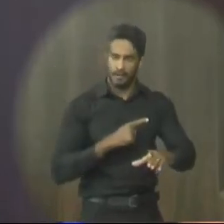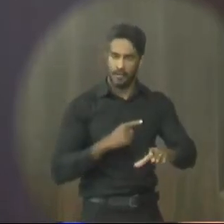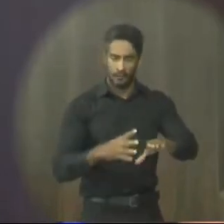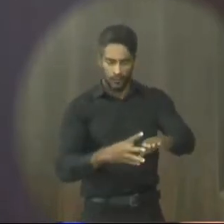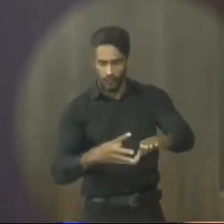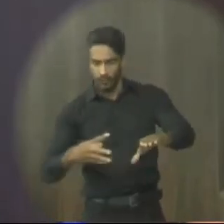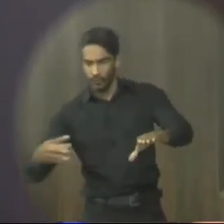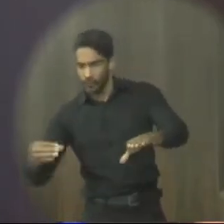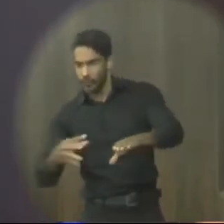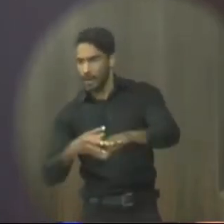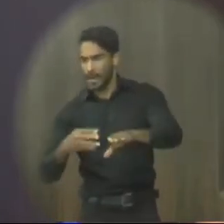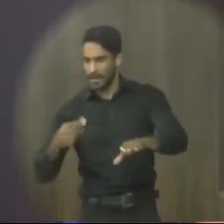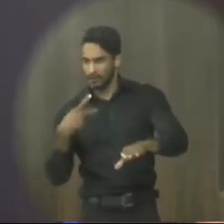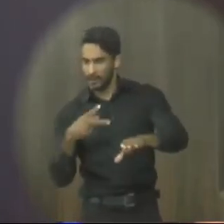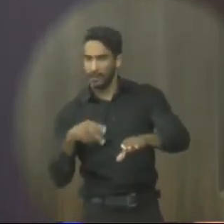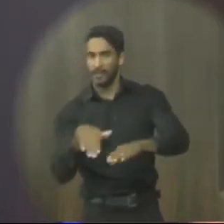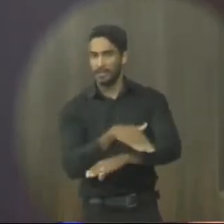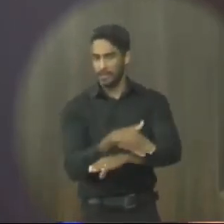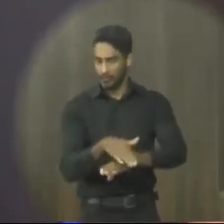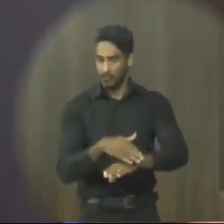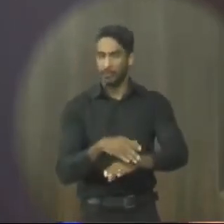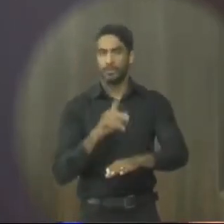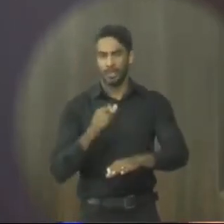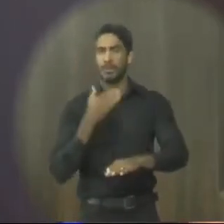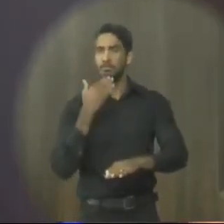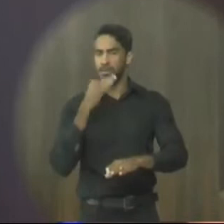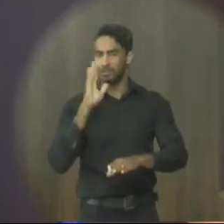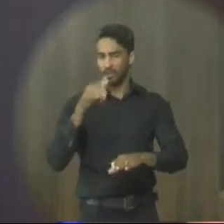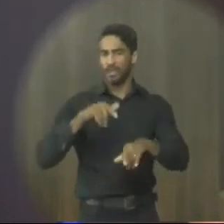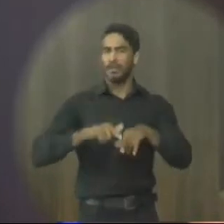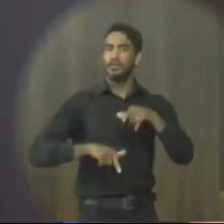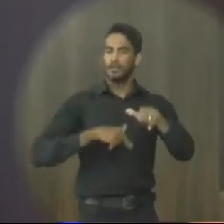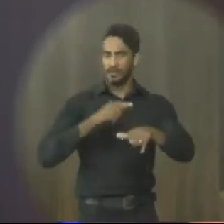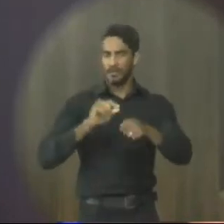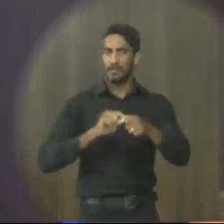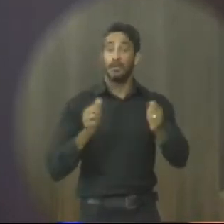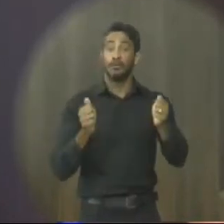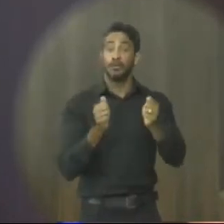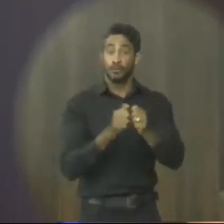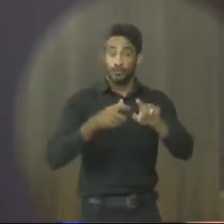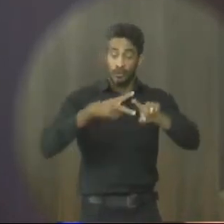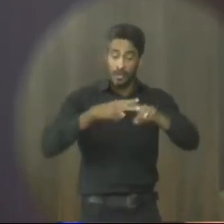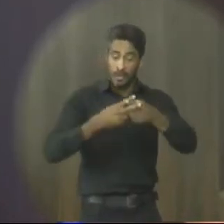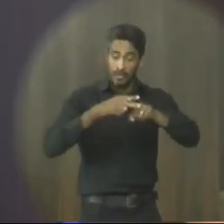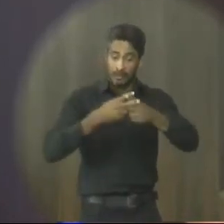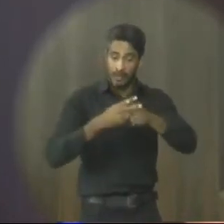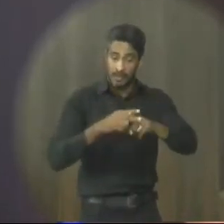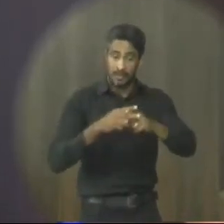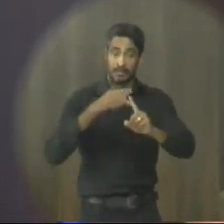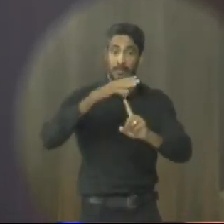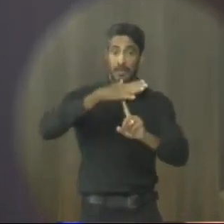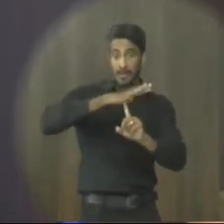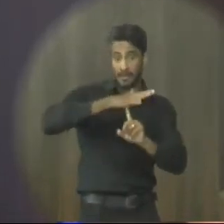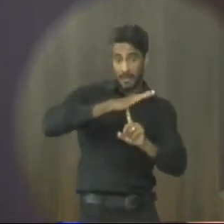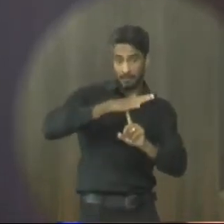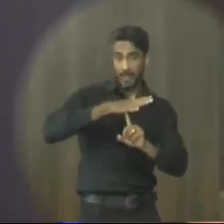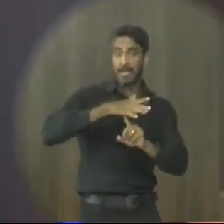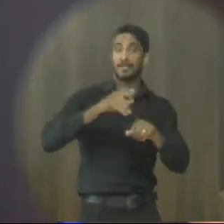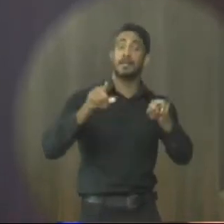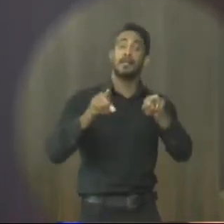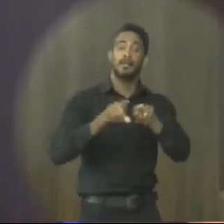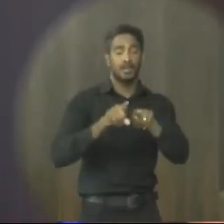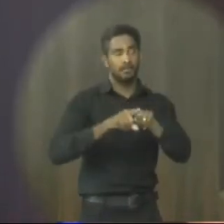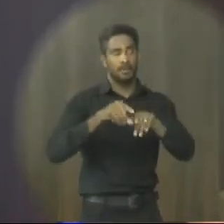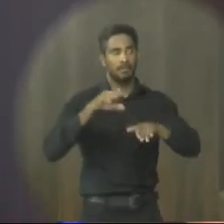rua. Ela já está licitada, está com ordem de serviço, vai ser realizada juntamente a reforma da praça. Provavelmente deve